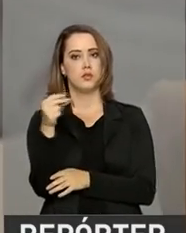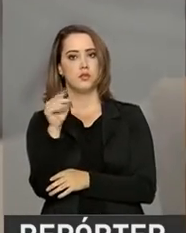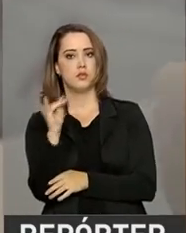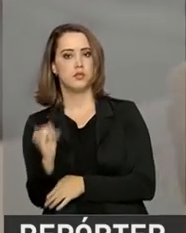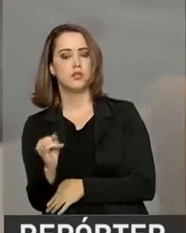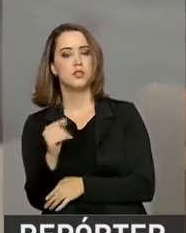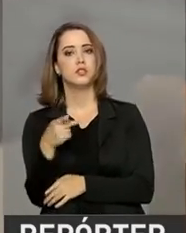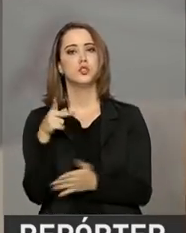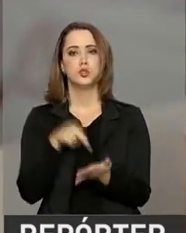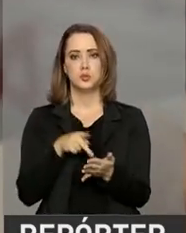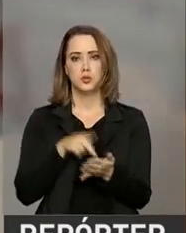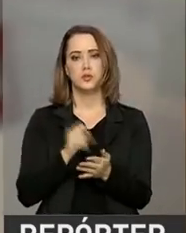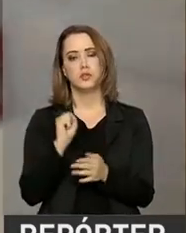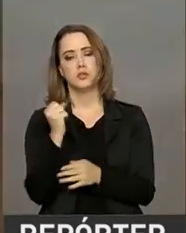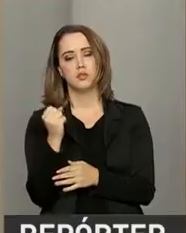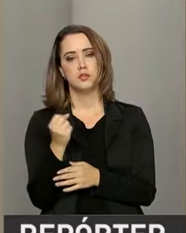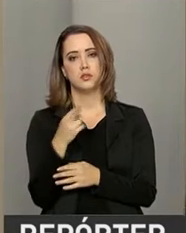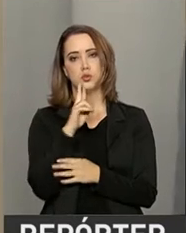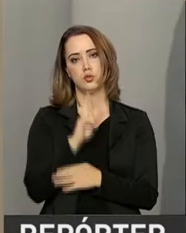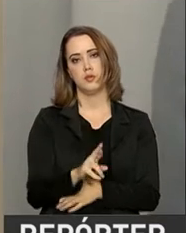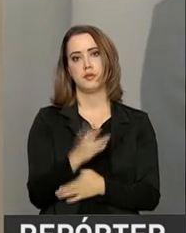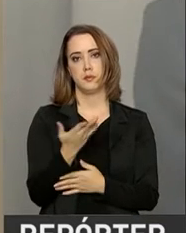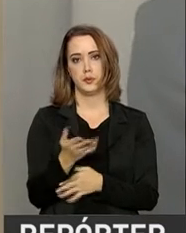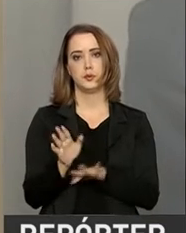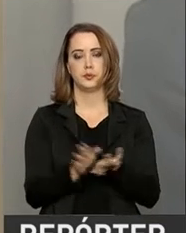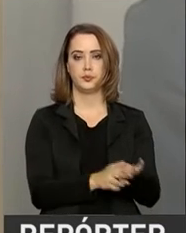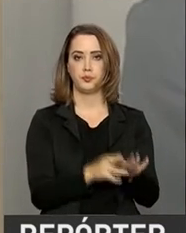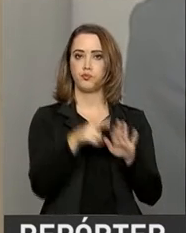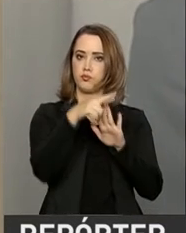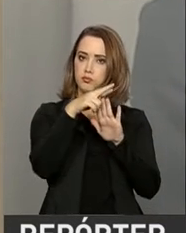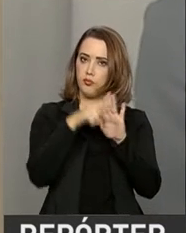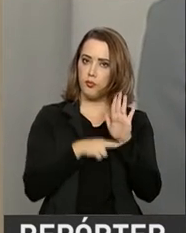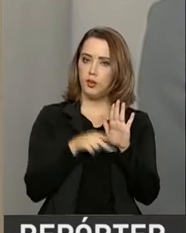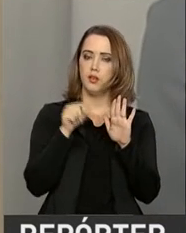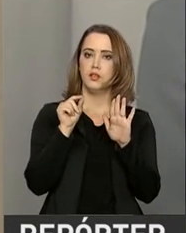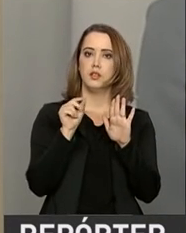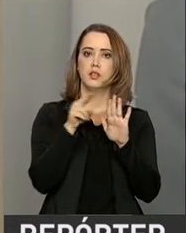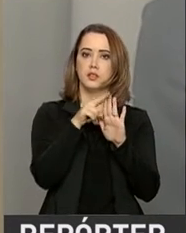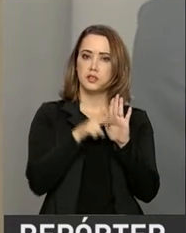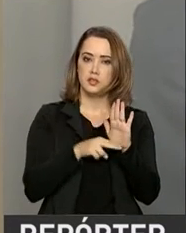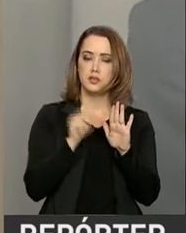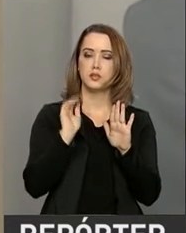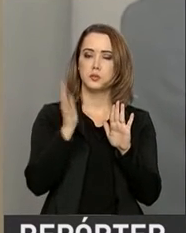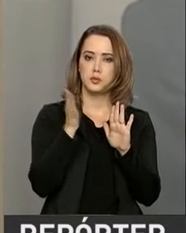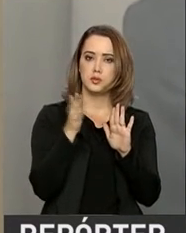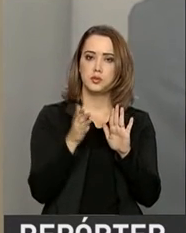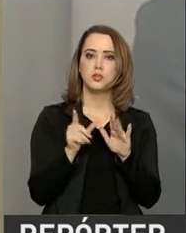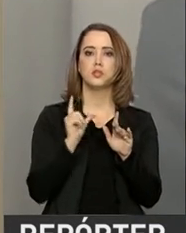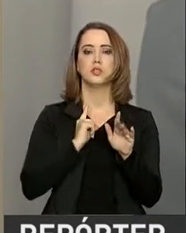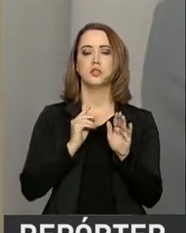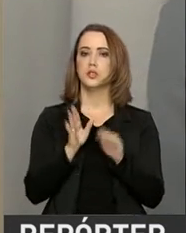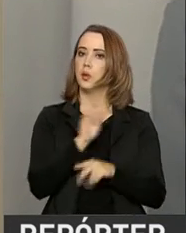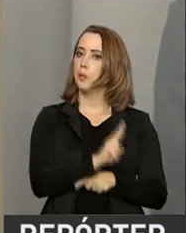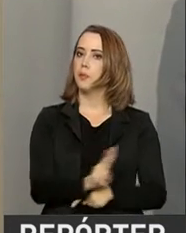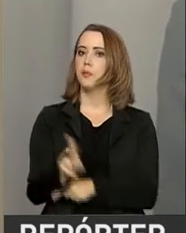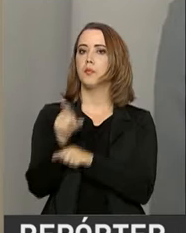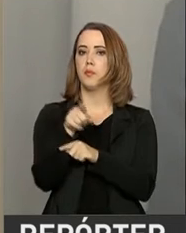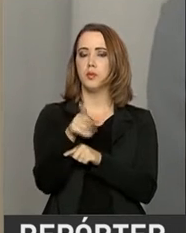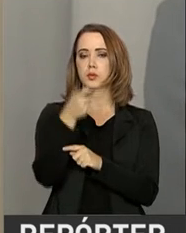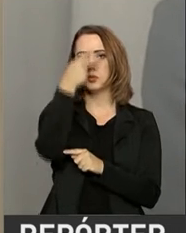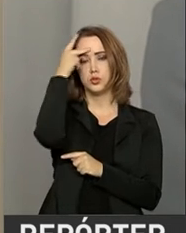45 dias nos demais locais essa norma editada pelo banco central vai dar maior proteção ao cidadão